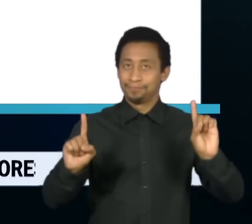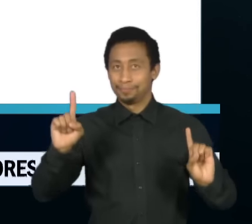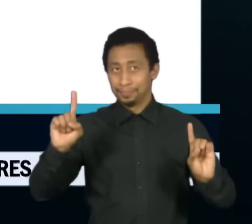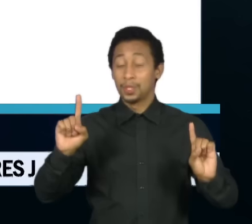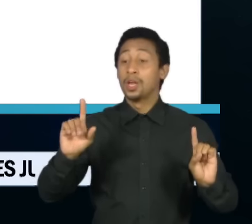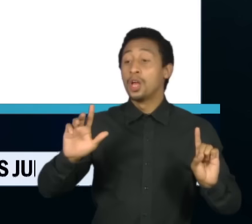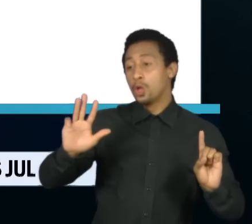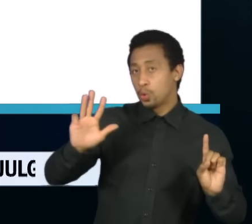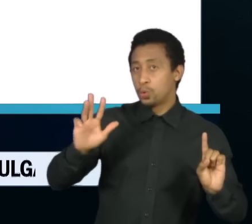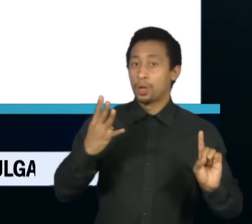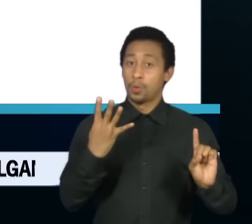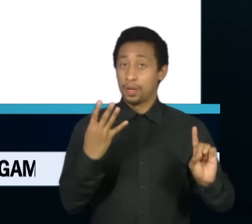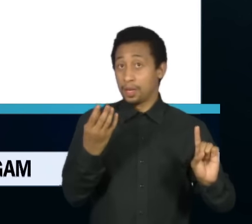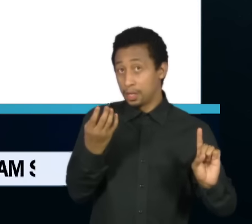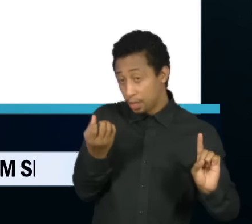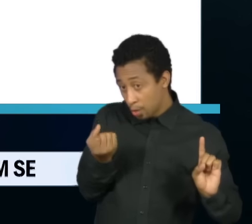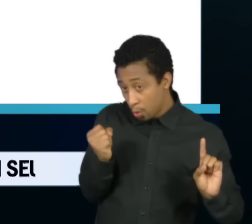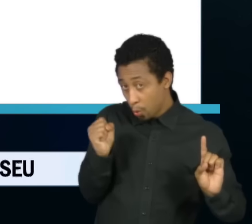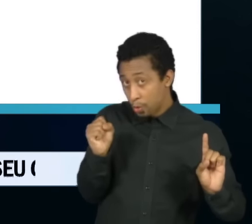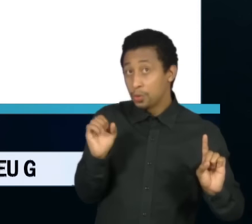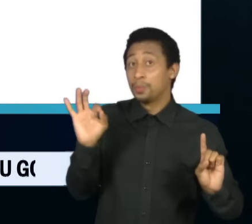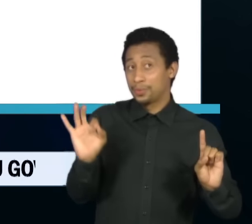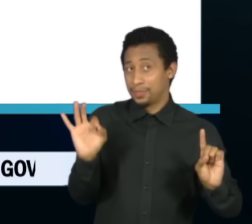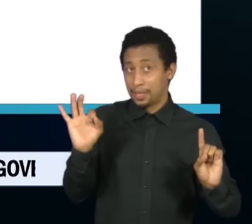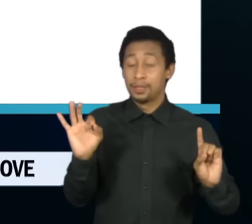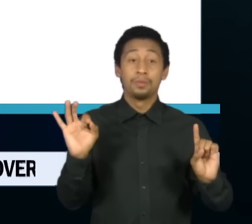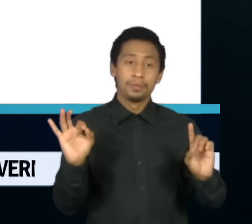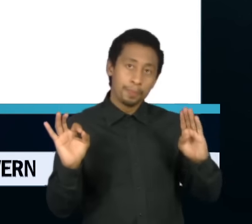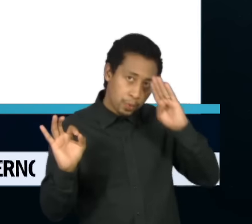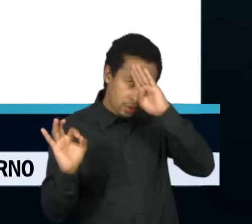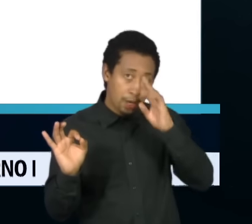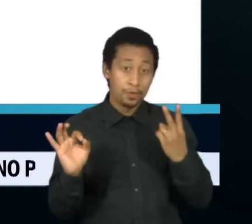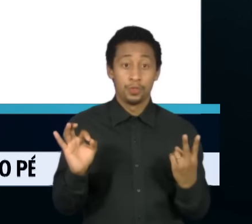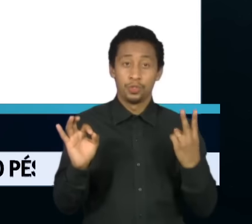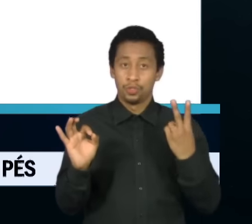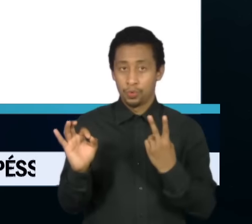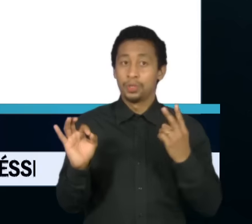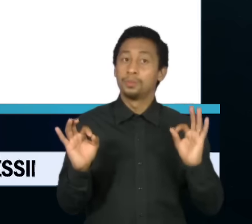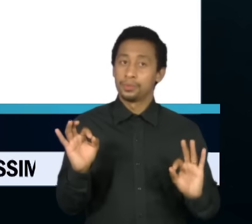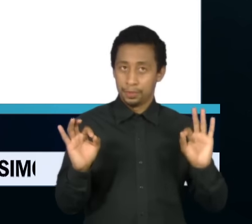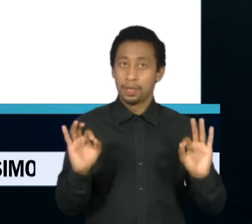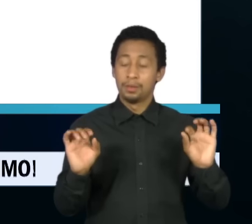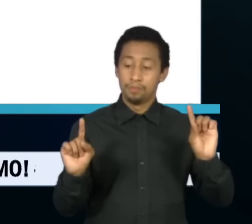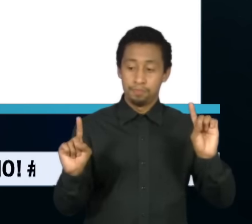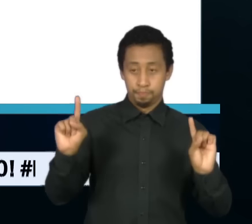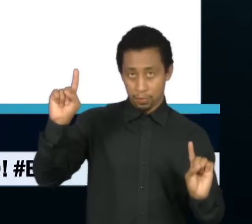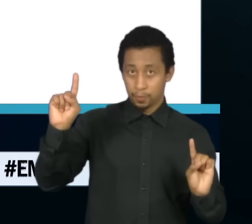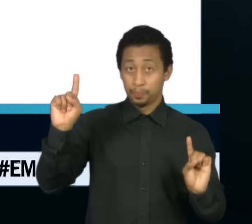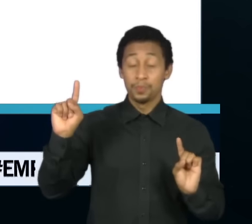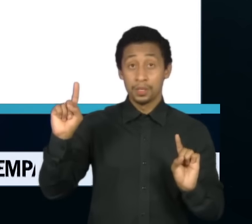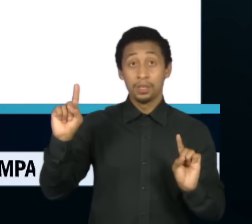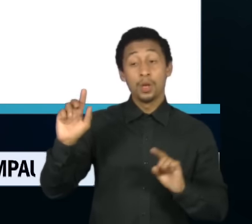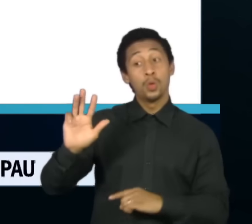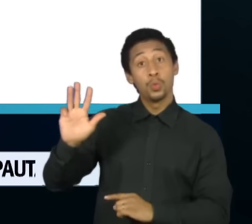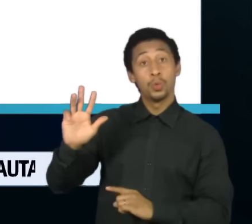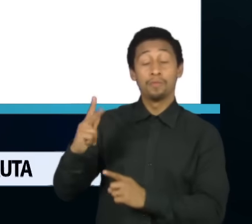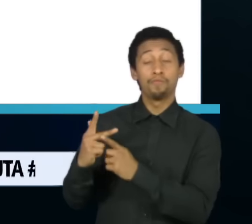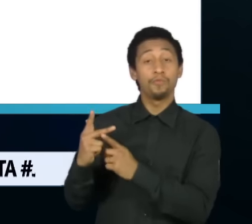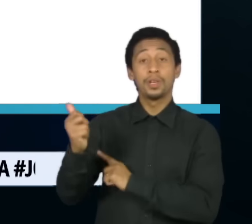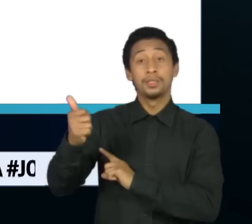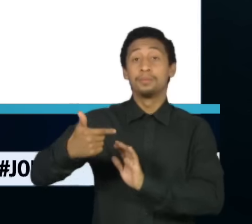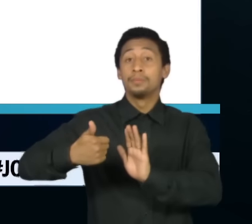das intenções de voto, seguido do presidente Jair Bolsonaro, com 22%. Neste cenário, Lula já teria vitória no